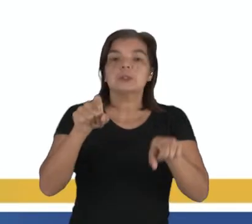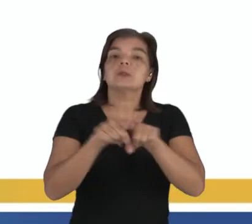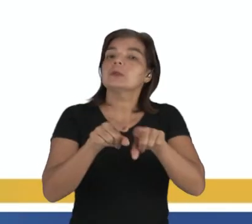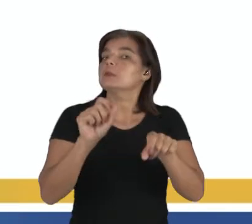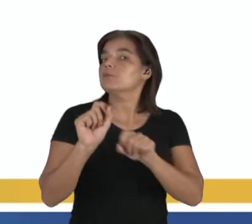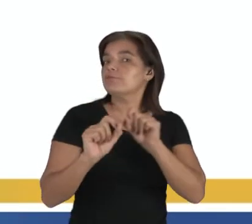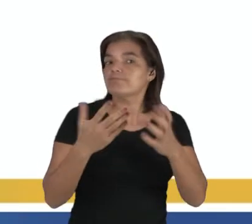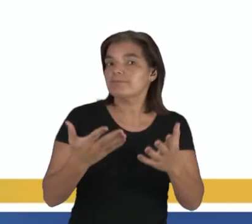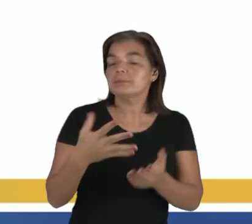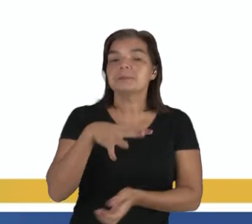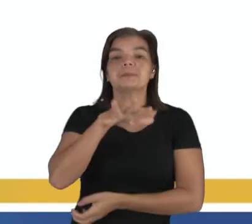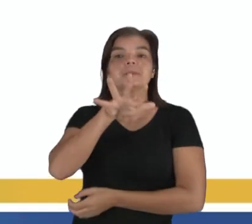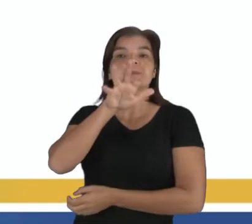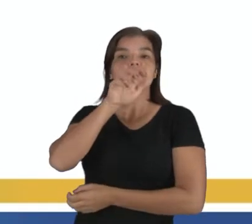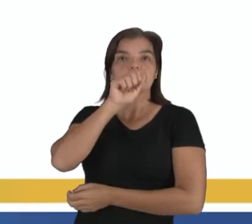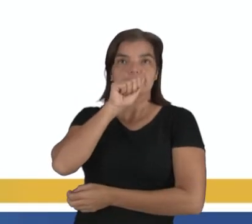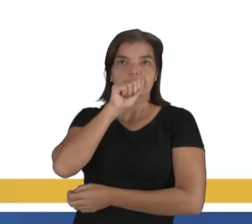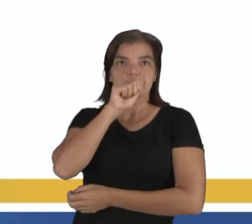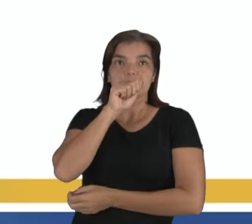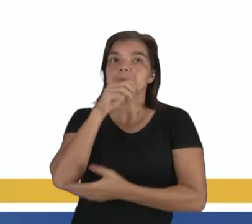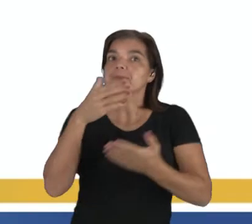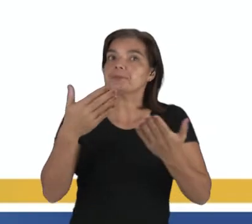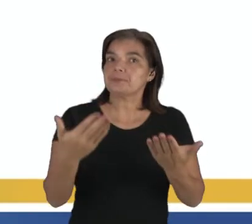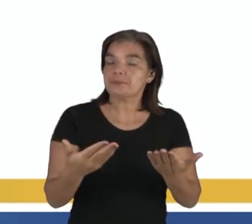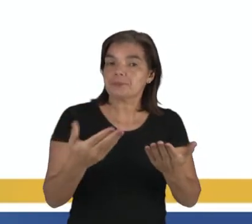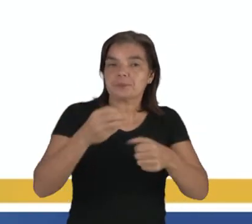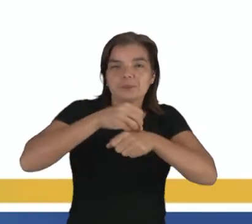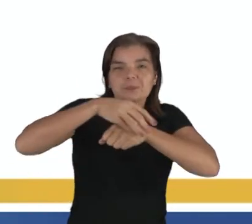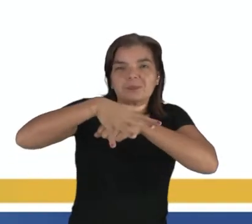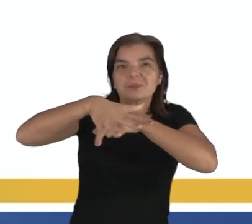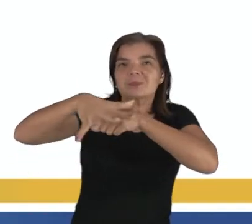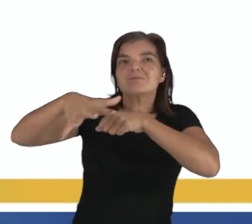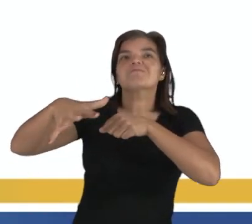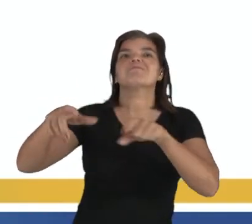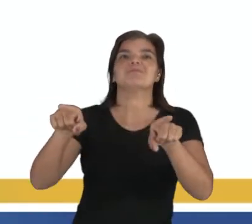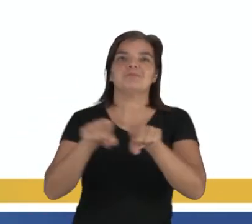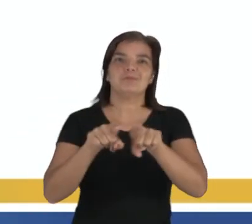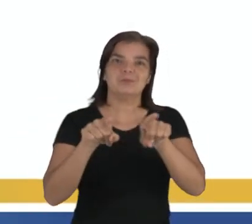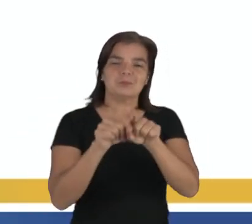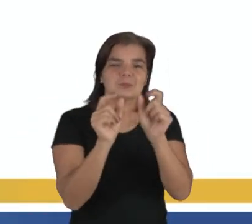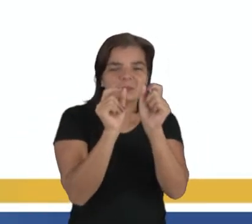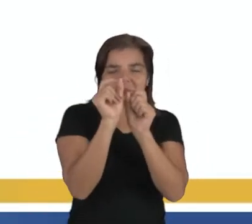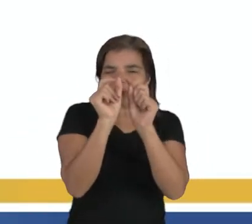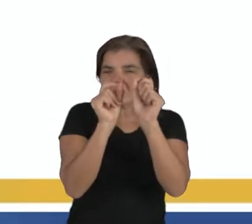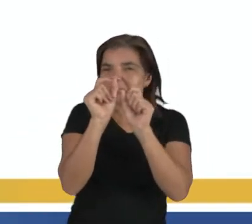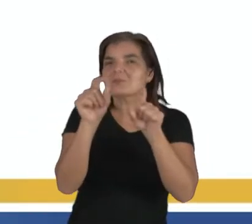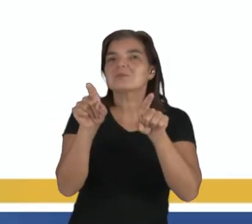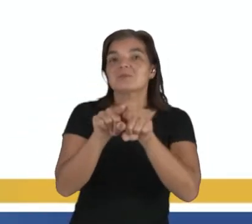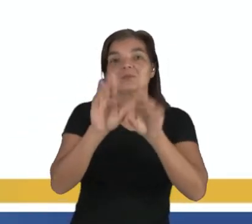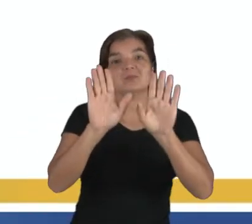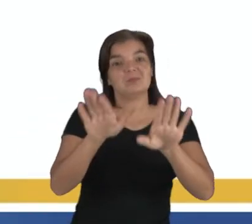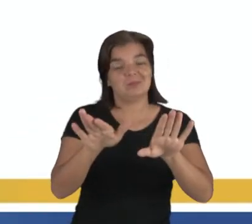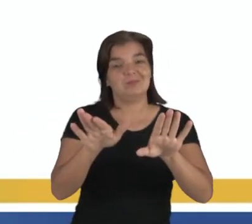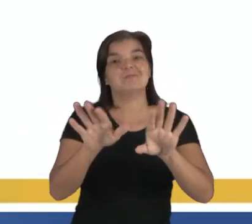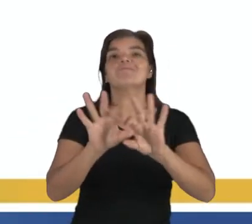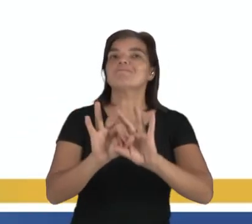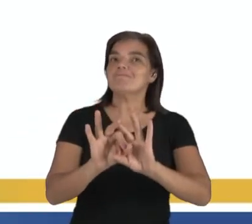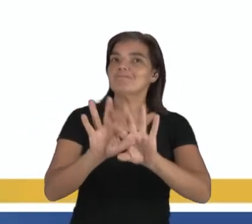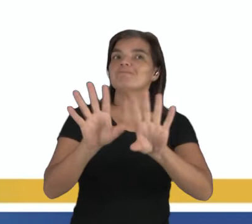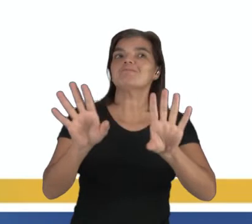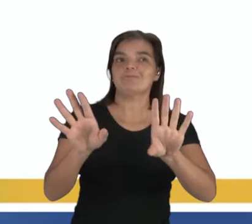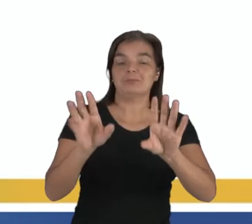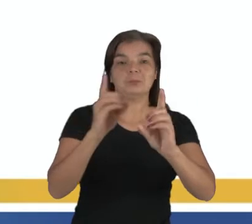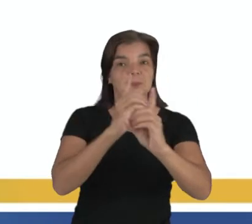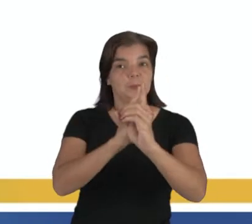ou apenas respirar. O fato de a transmissão se dar por gotículas já permite supor